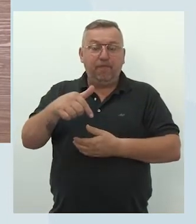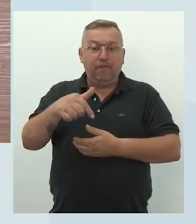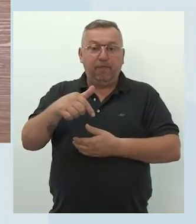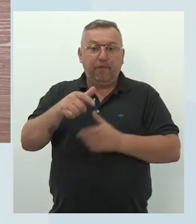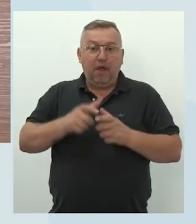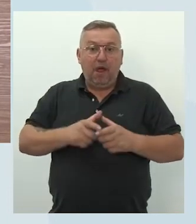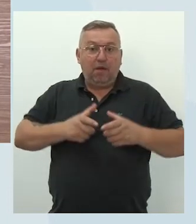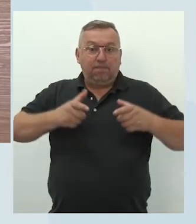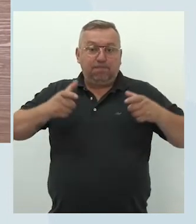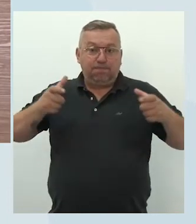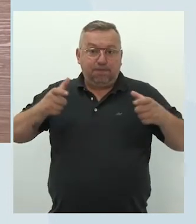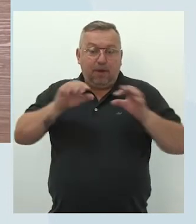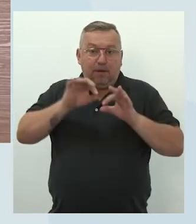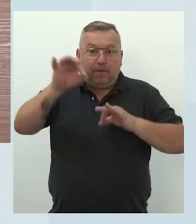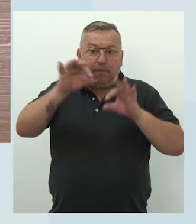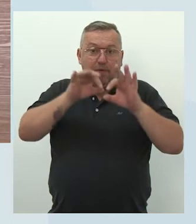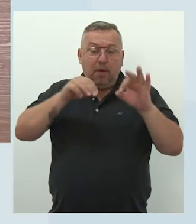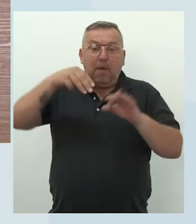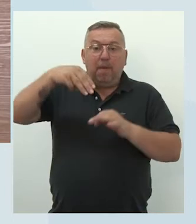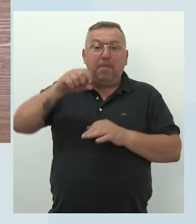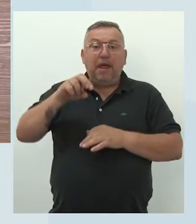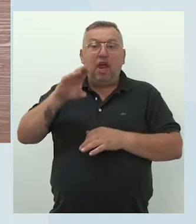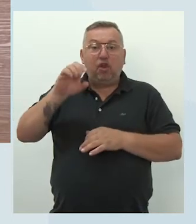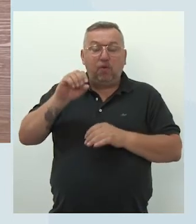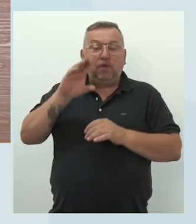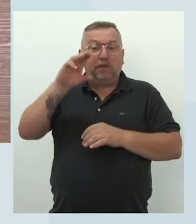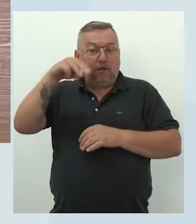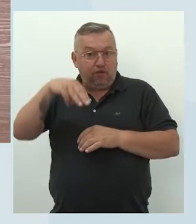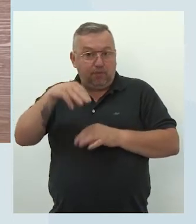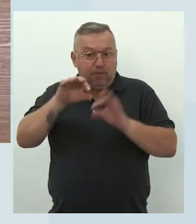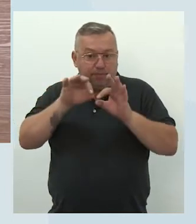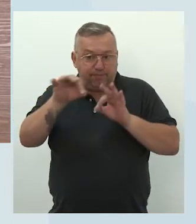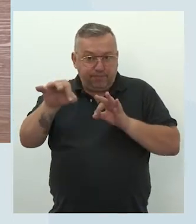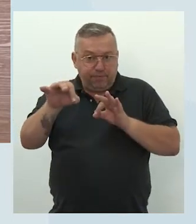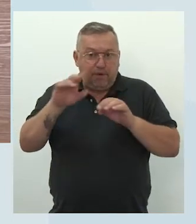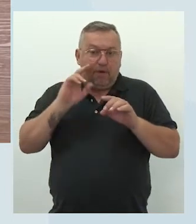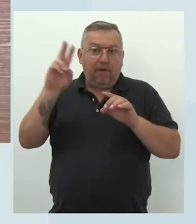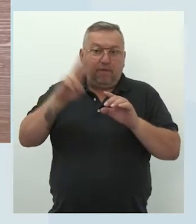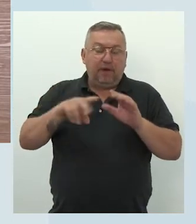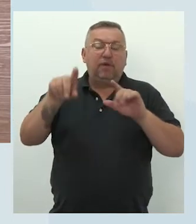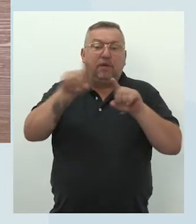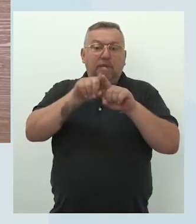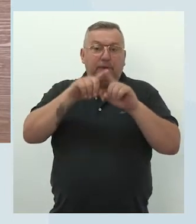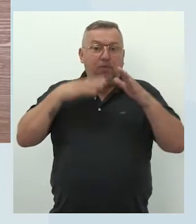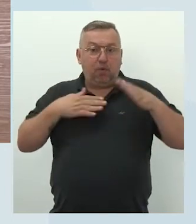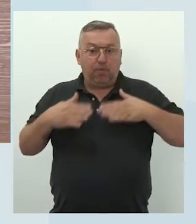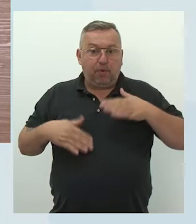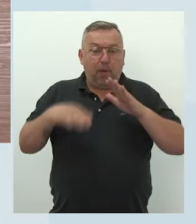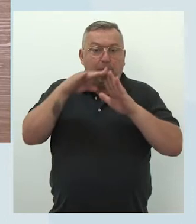grandezas e medidas metros e centímetros, a partir da proporção